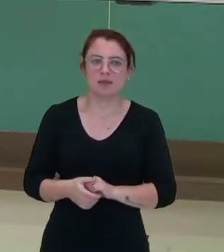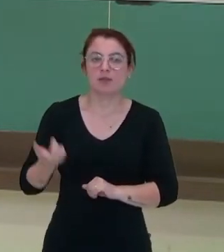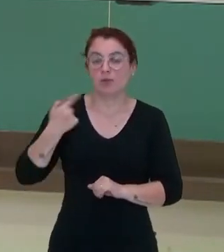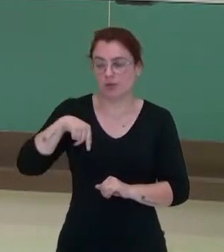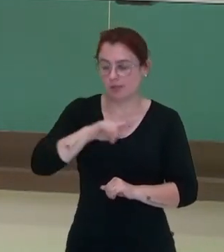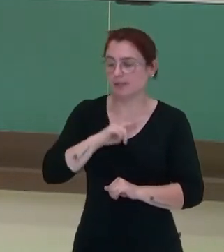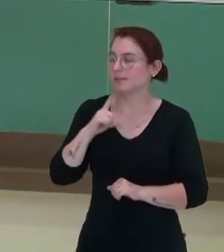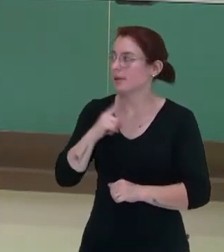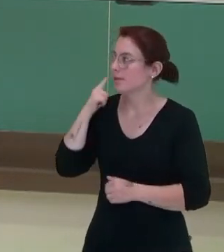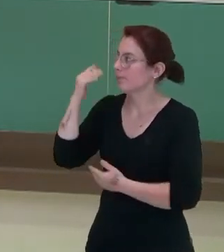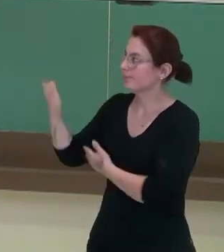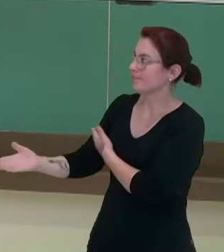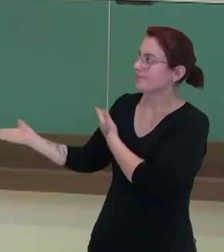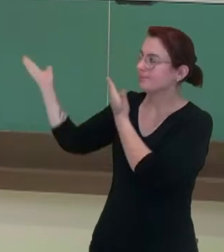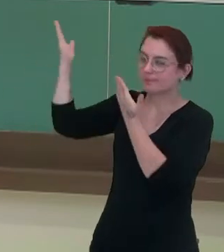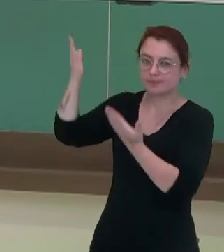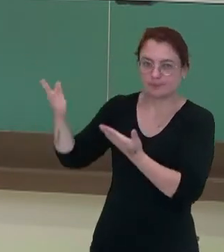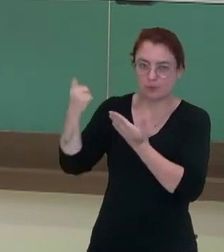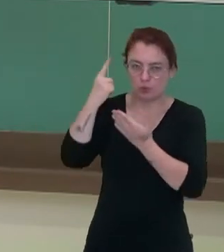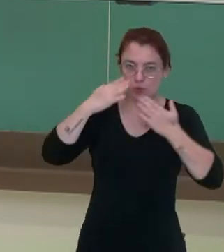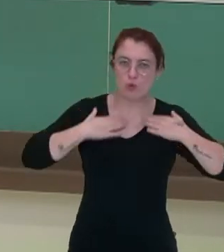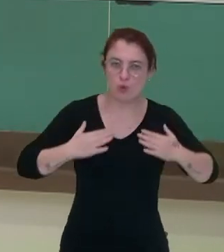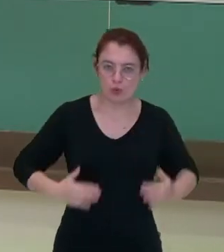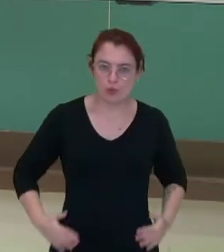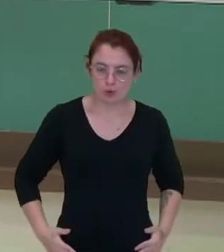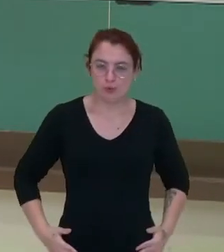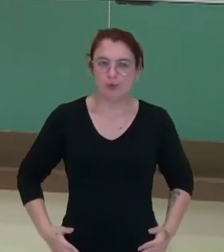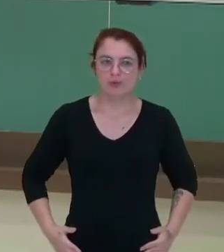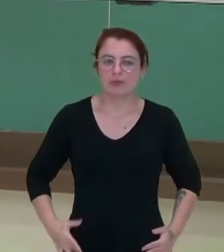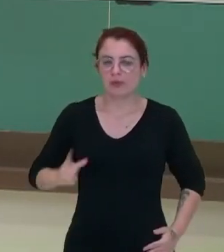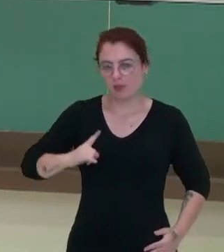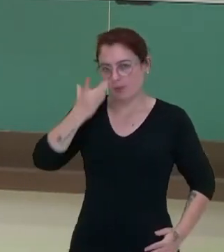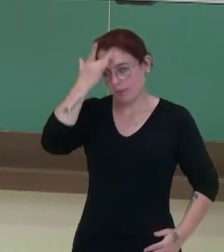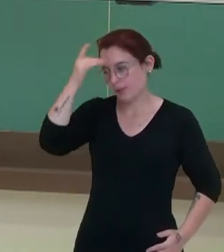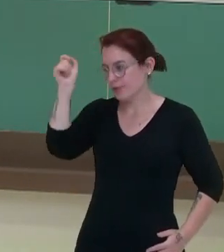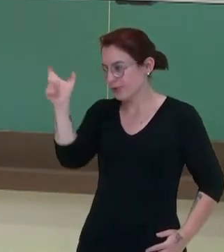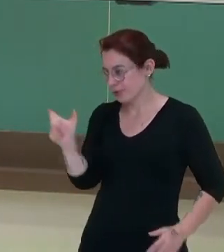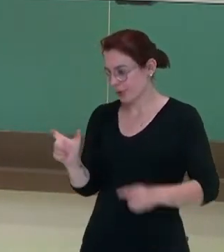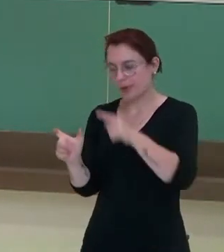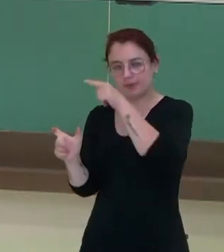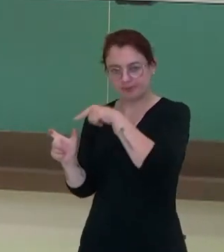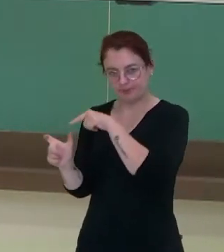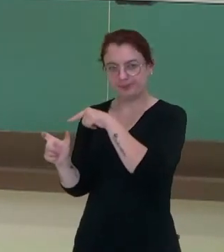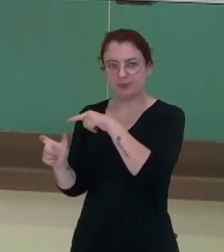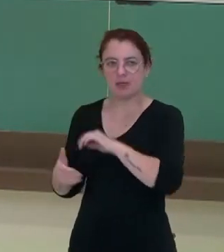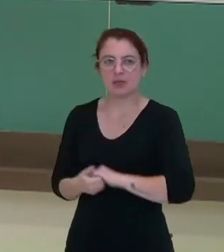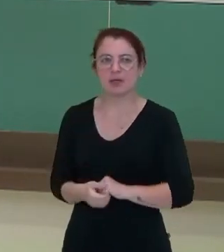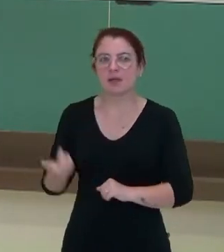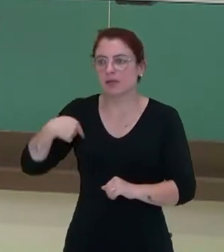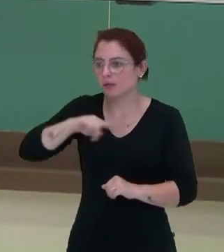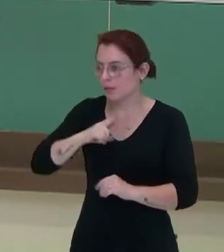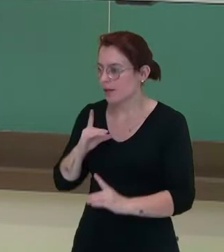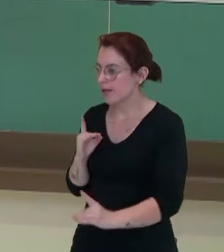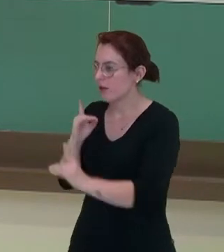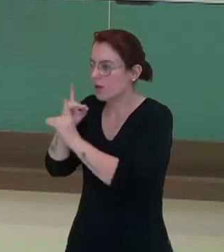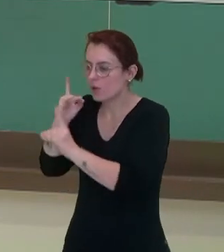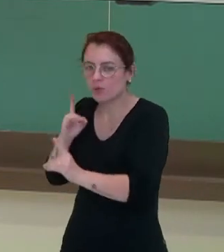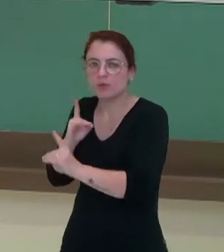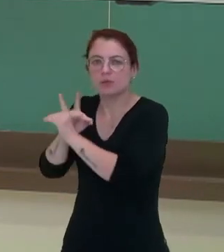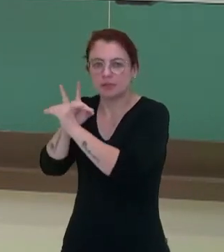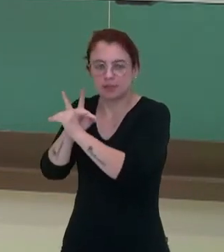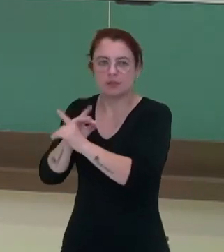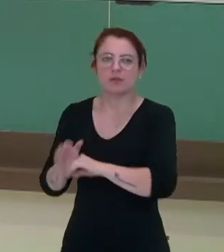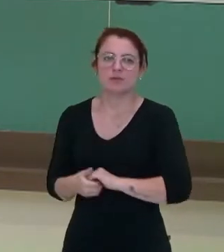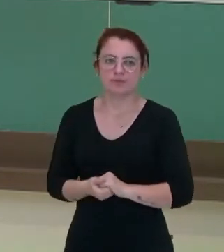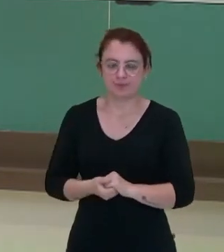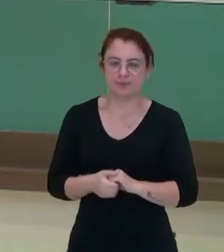temos um corpo, né? Nós temos uma pessoa. E aqui nós vamos localizar esse sistema. Então